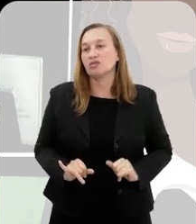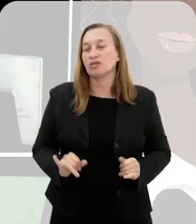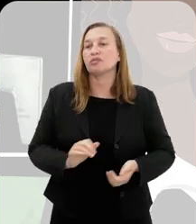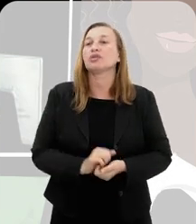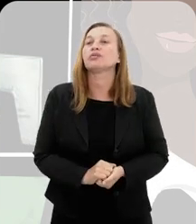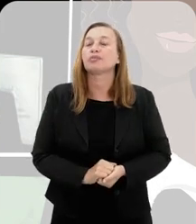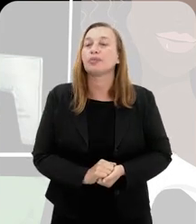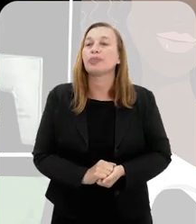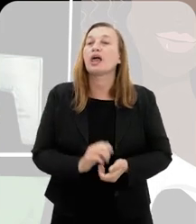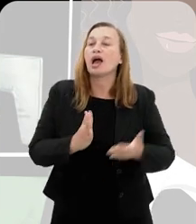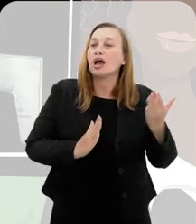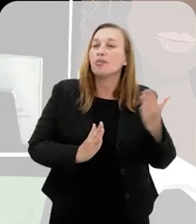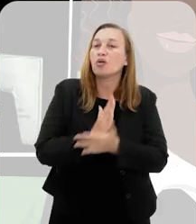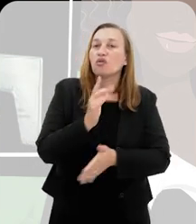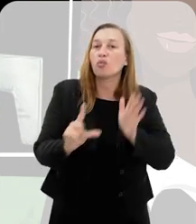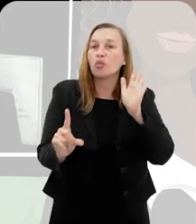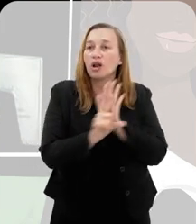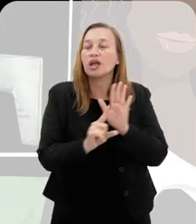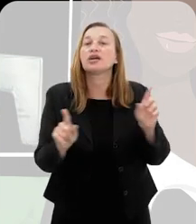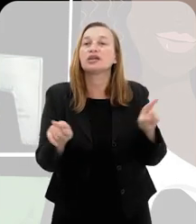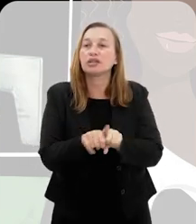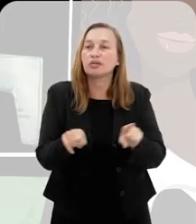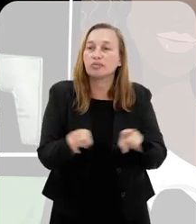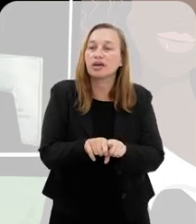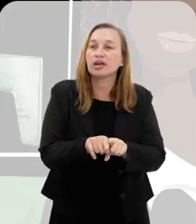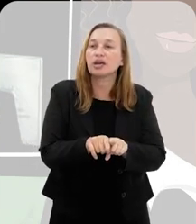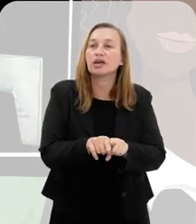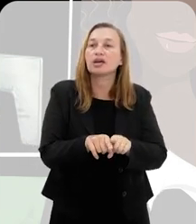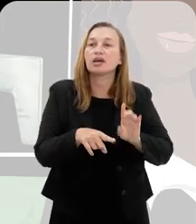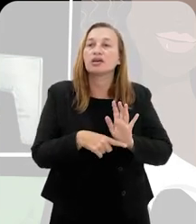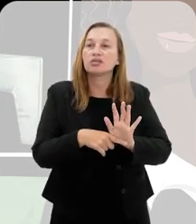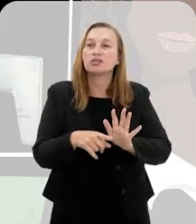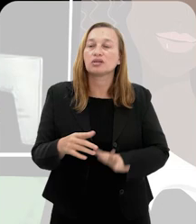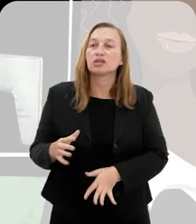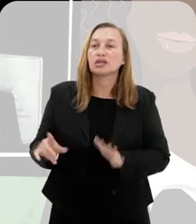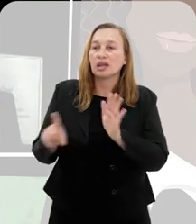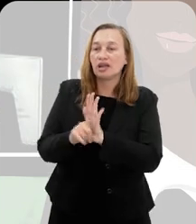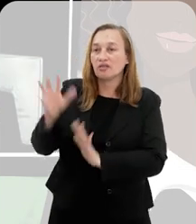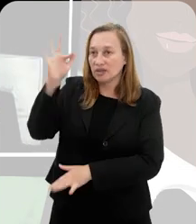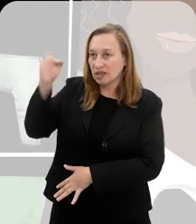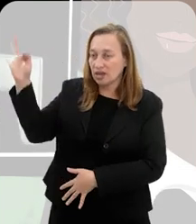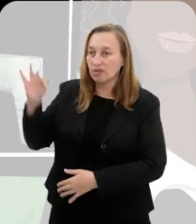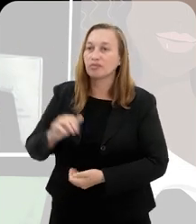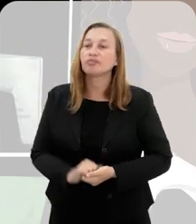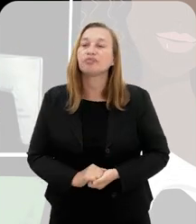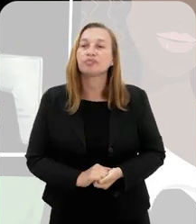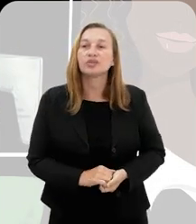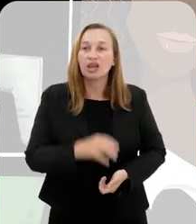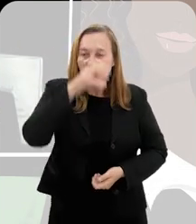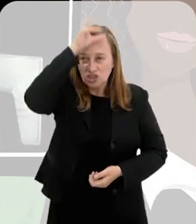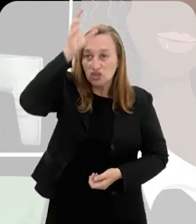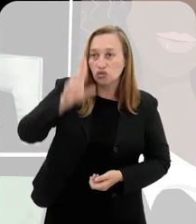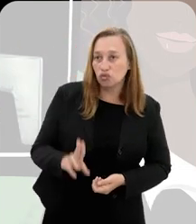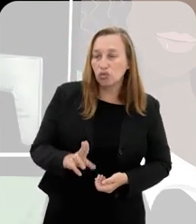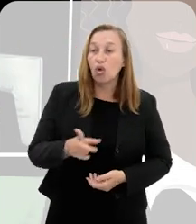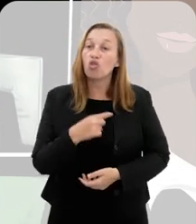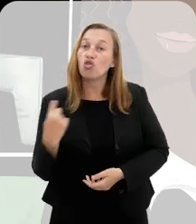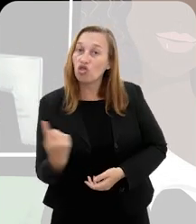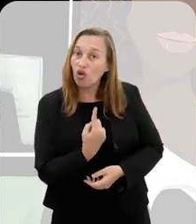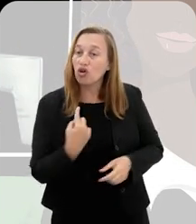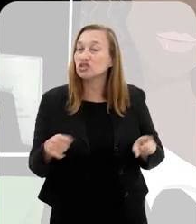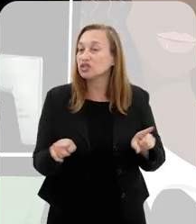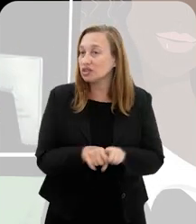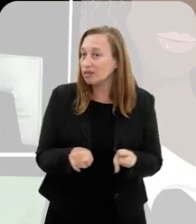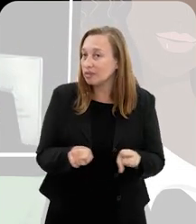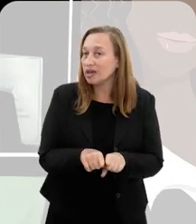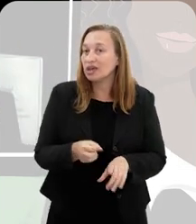vinham enfrentando. Então, a gente aprovou uma lei que também originou a lei federal. Então, a gente está Tia muito Ju, feliz com